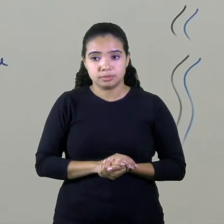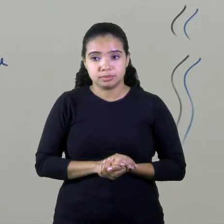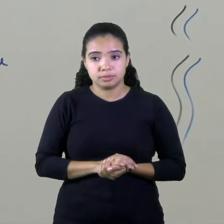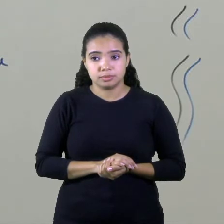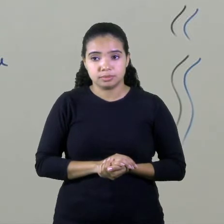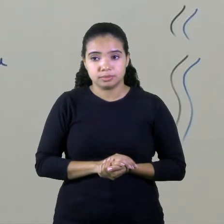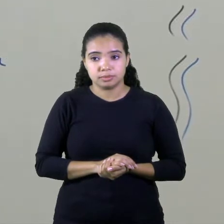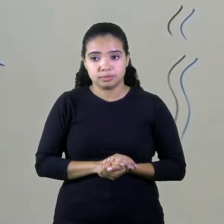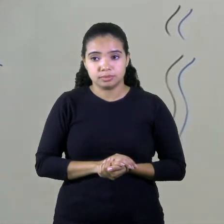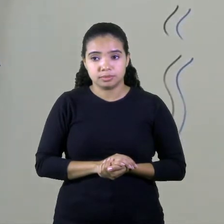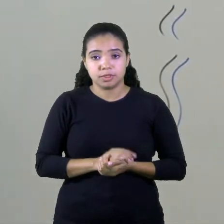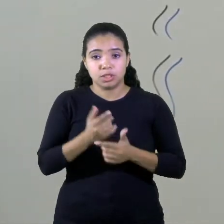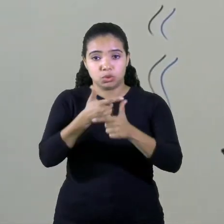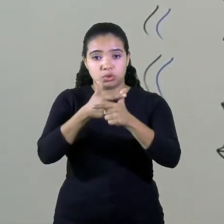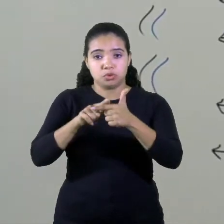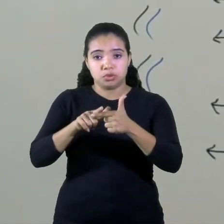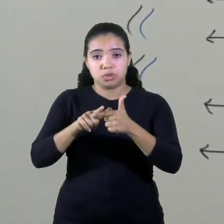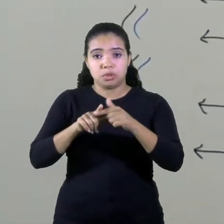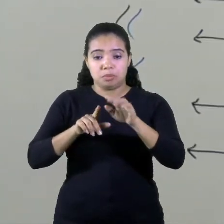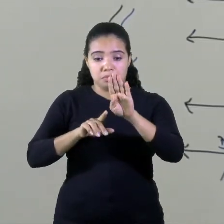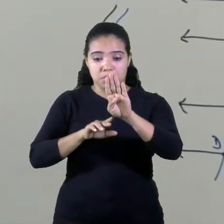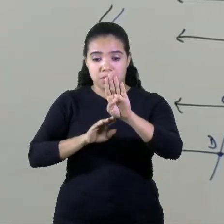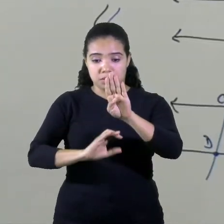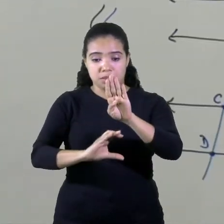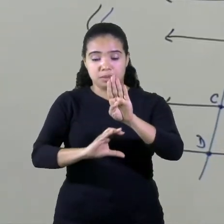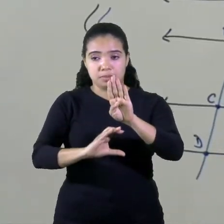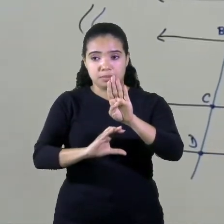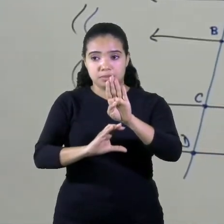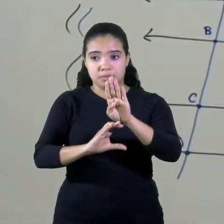que vai de B até C,